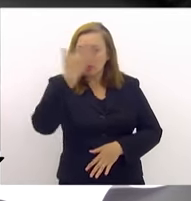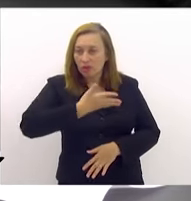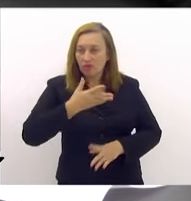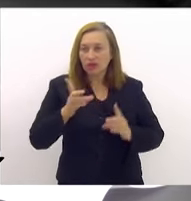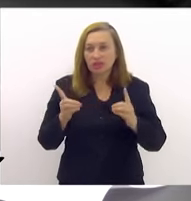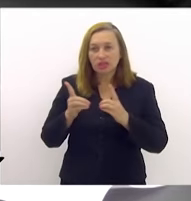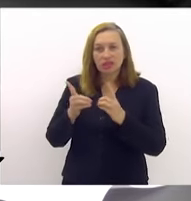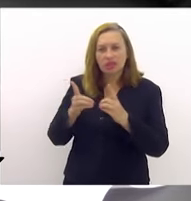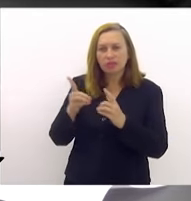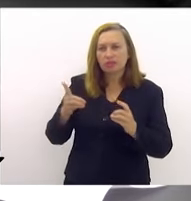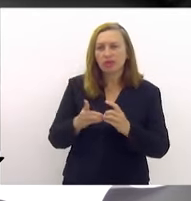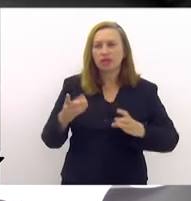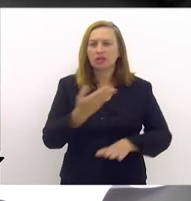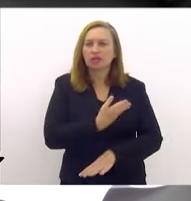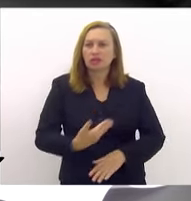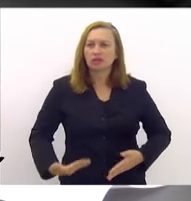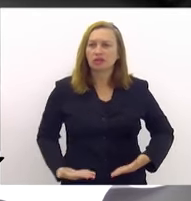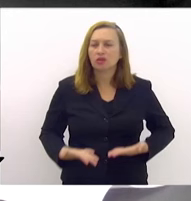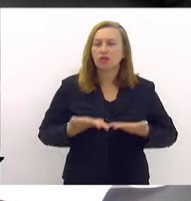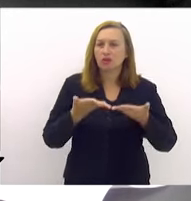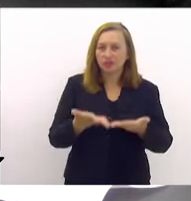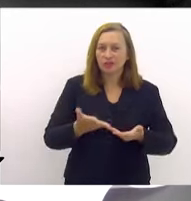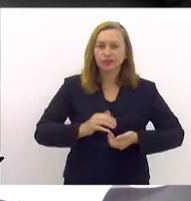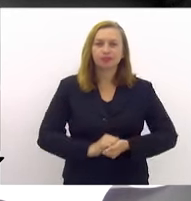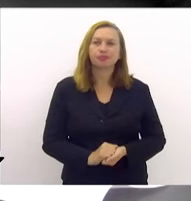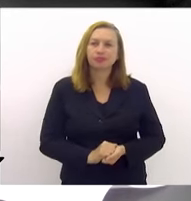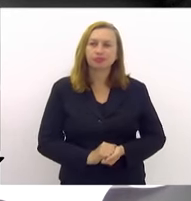atendimento gratuito que foi oferecido.